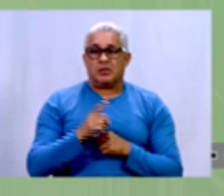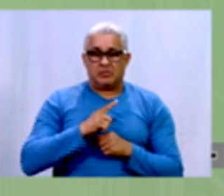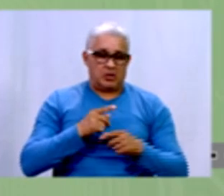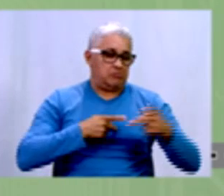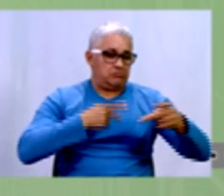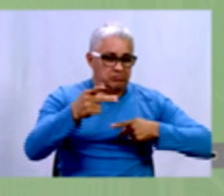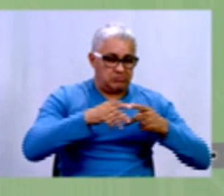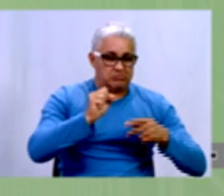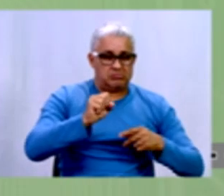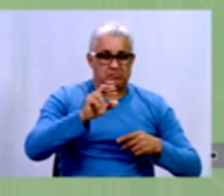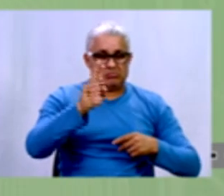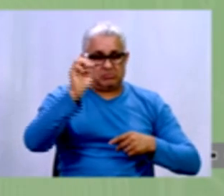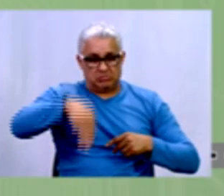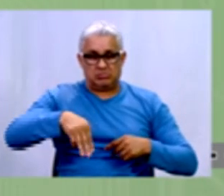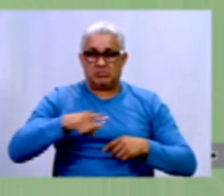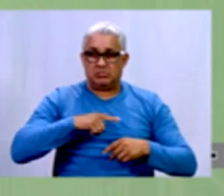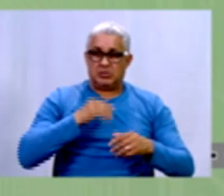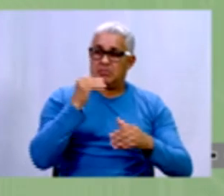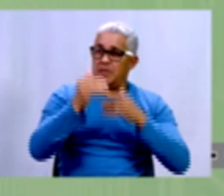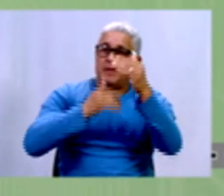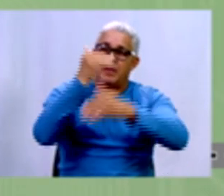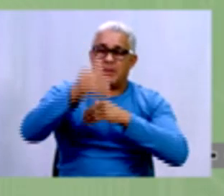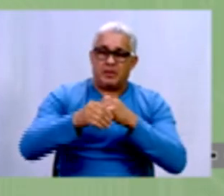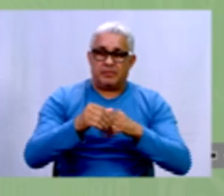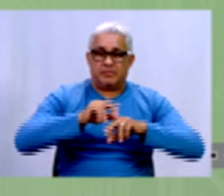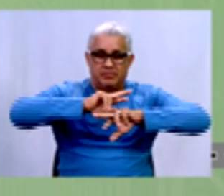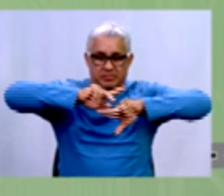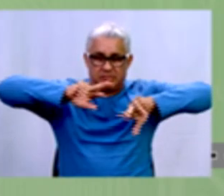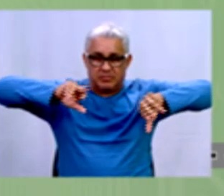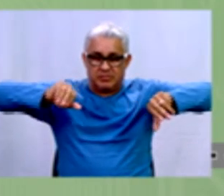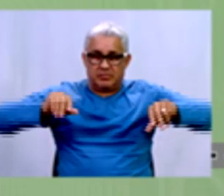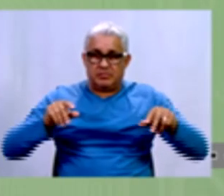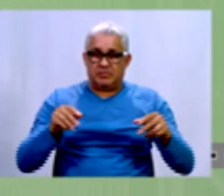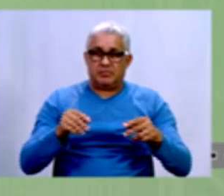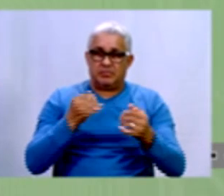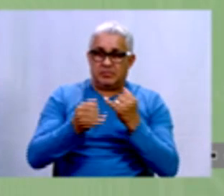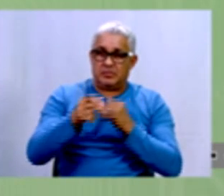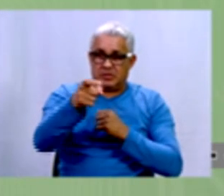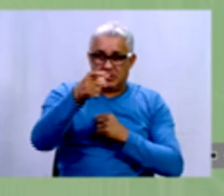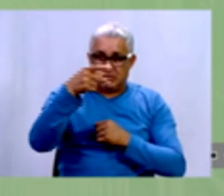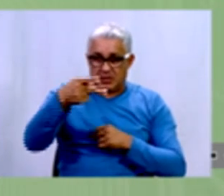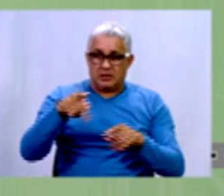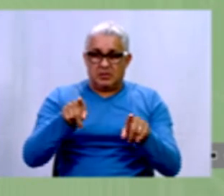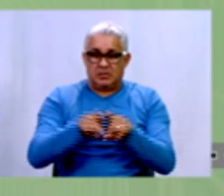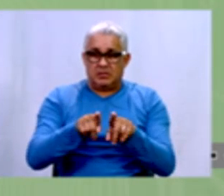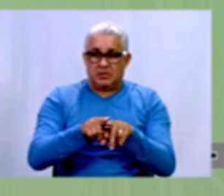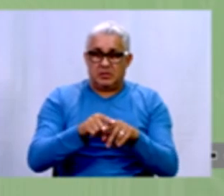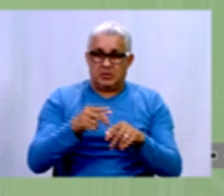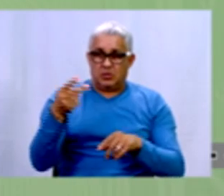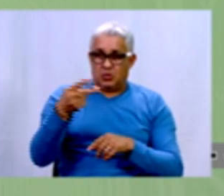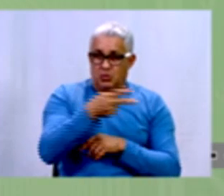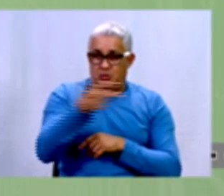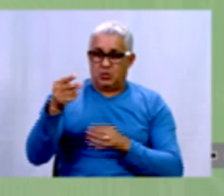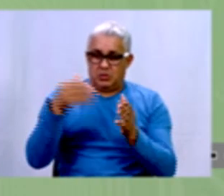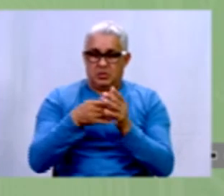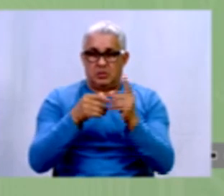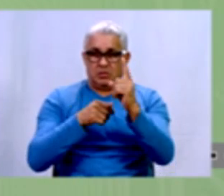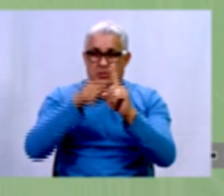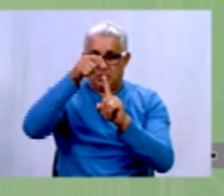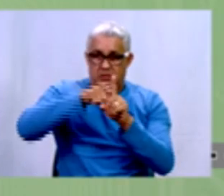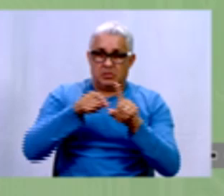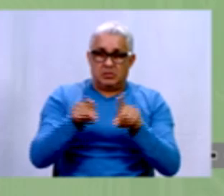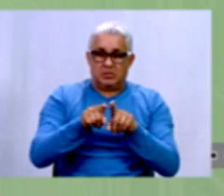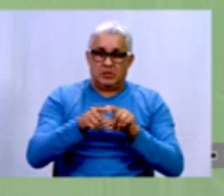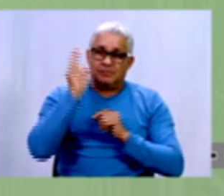Projetos Scrum progridem em uma série de sprints similar às iterações no XP. Ocorre um período de 2 a 4 semanas e um